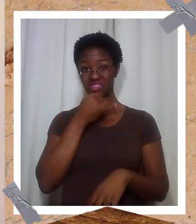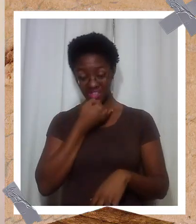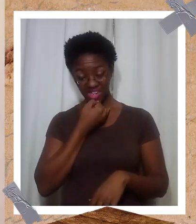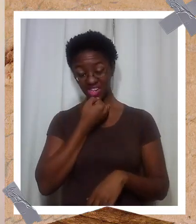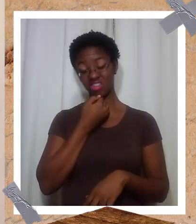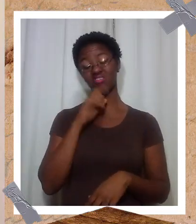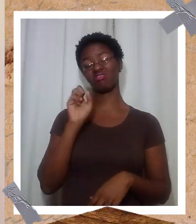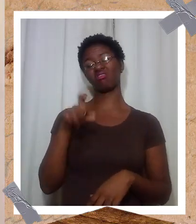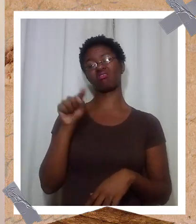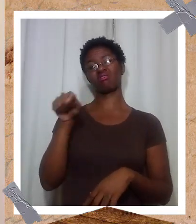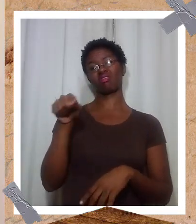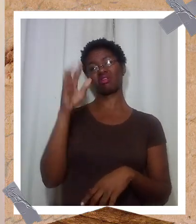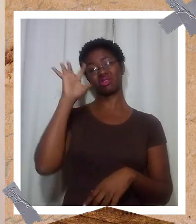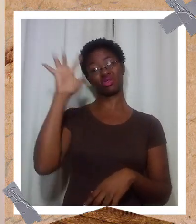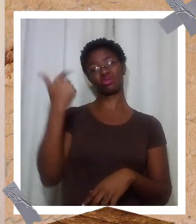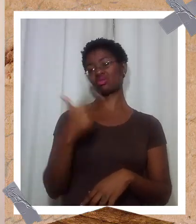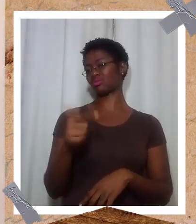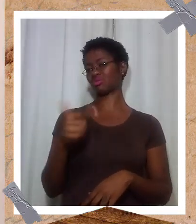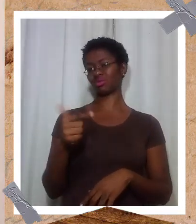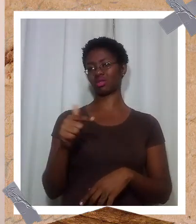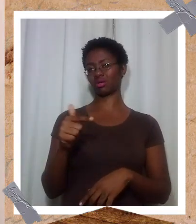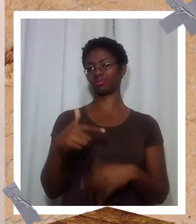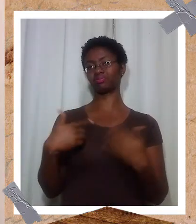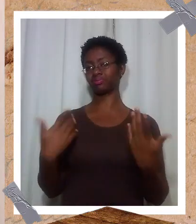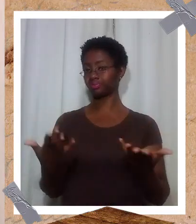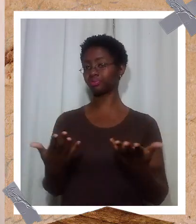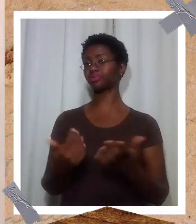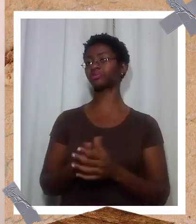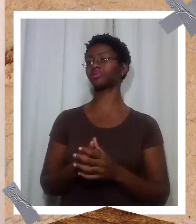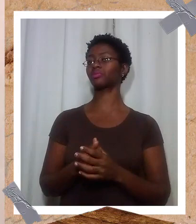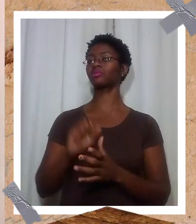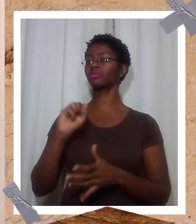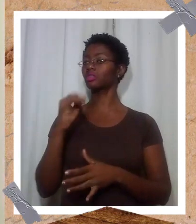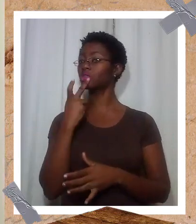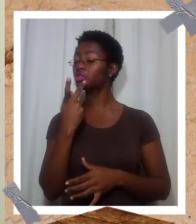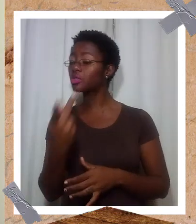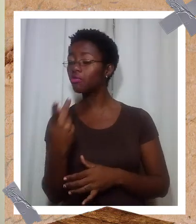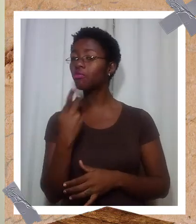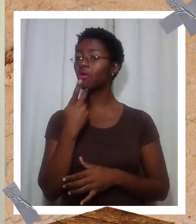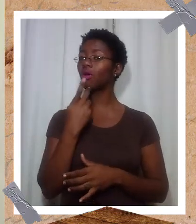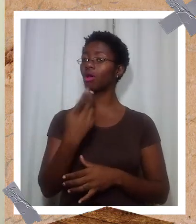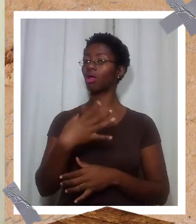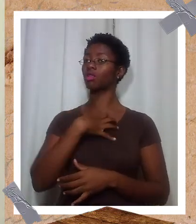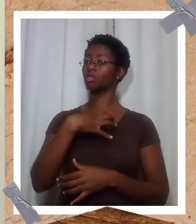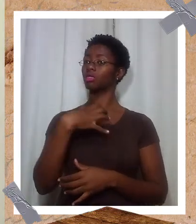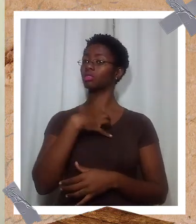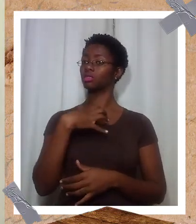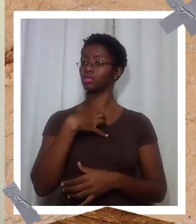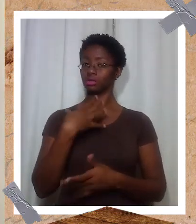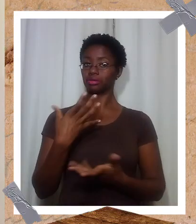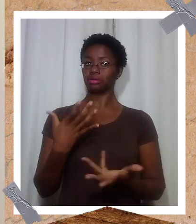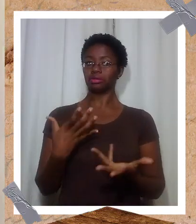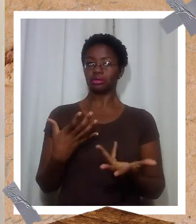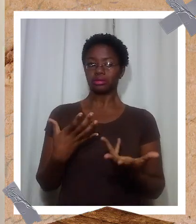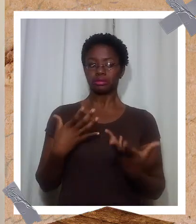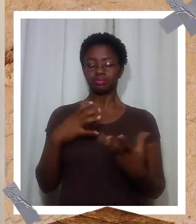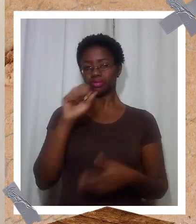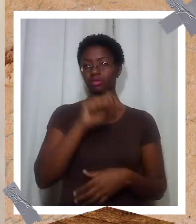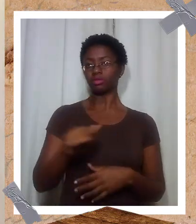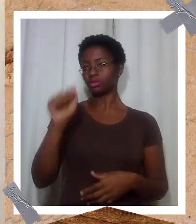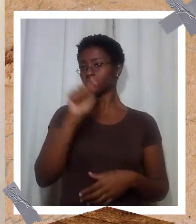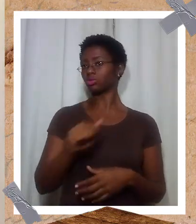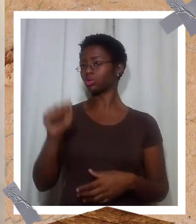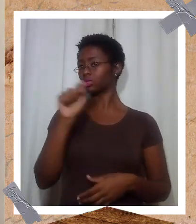não tem um sonho. Então, se eu falar para vocês que eu fundei uma associação de catadores, pensando que um dia ia parar no